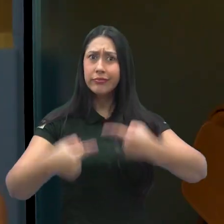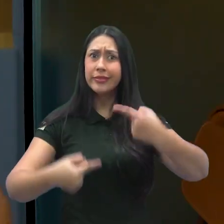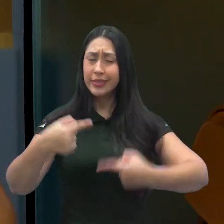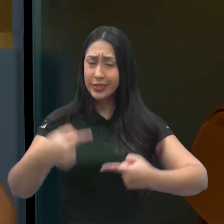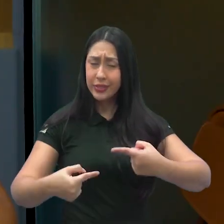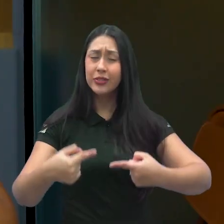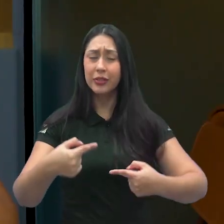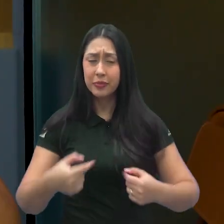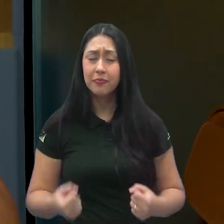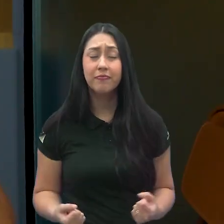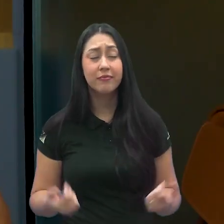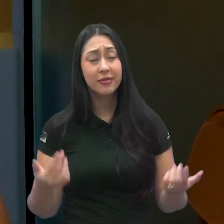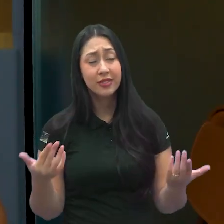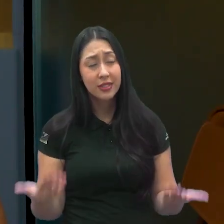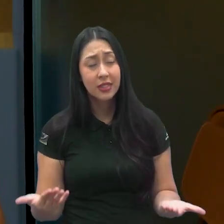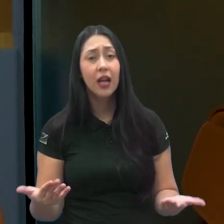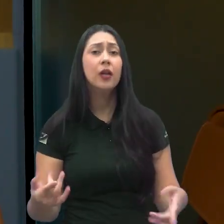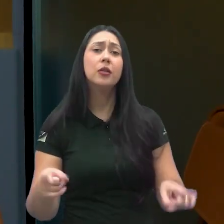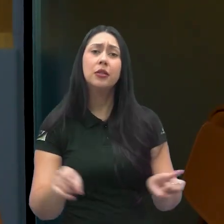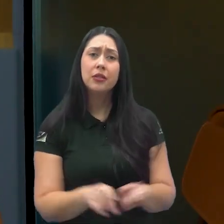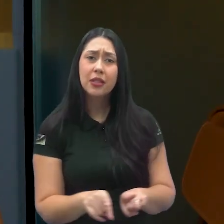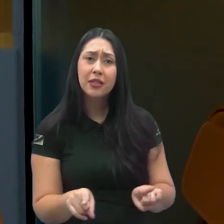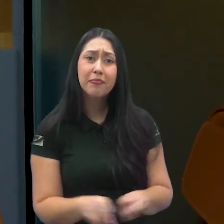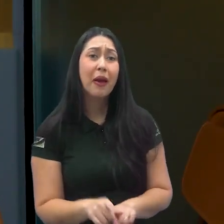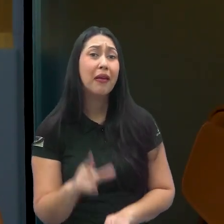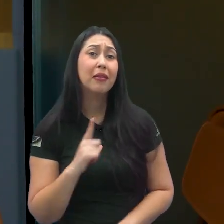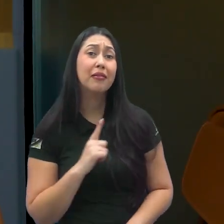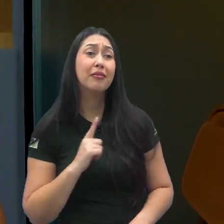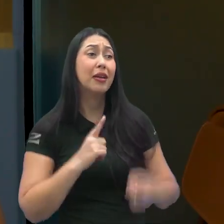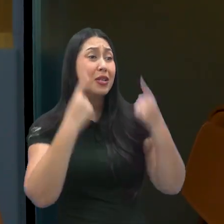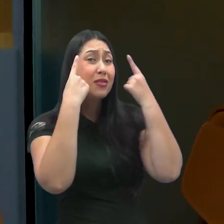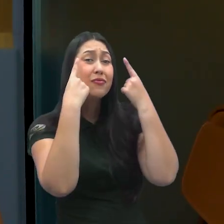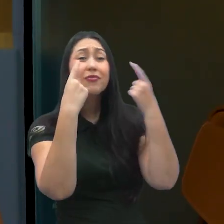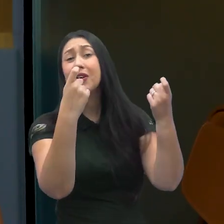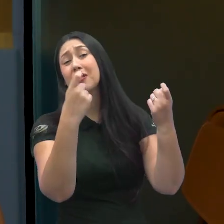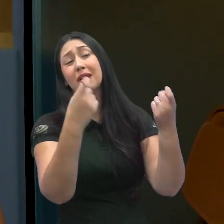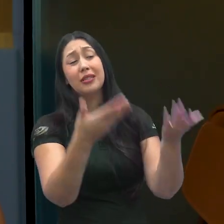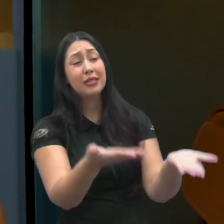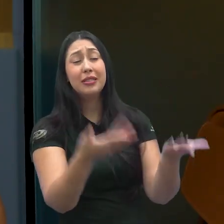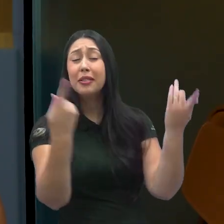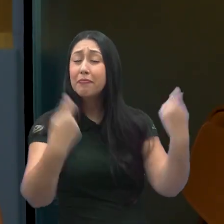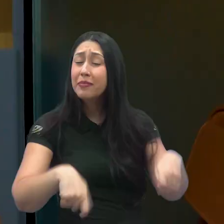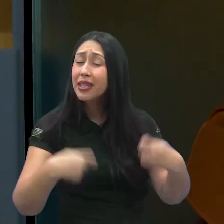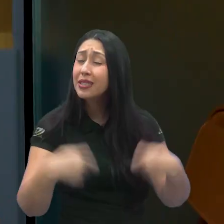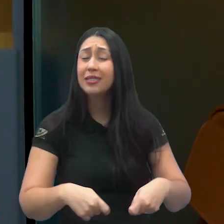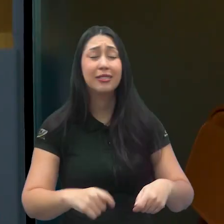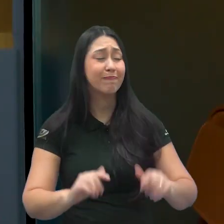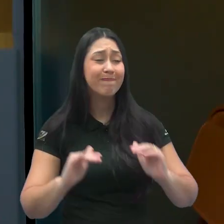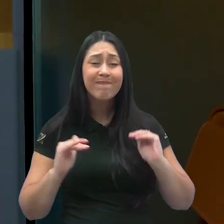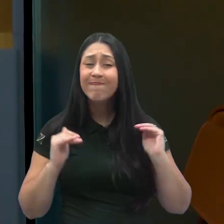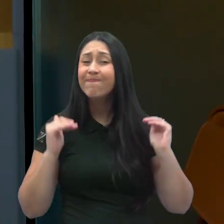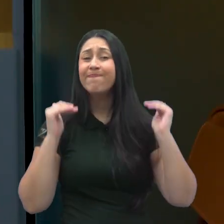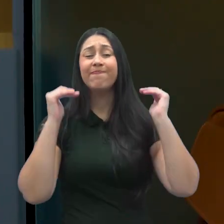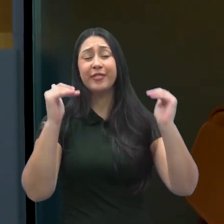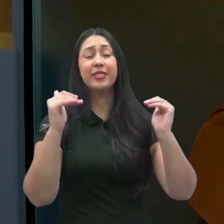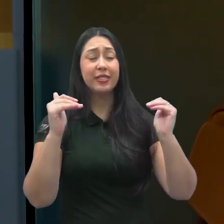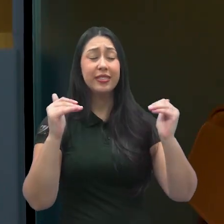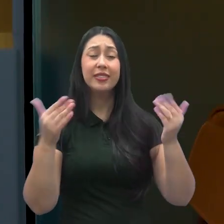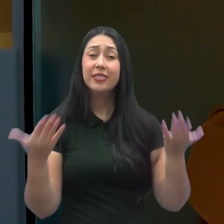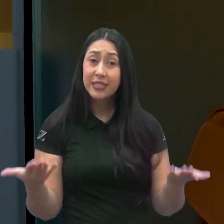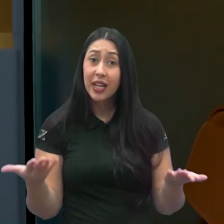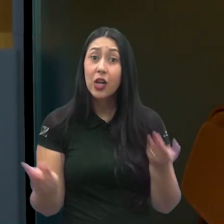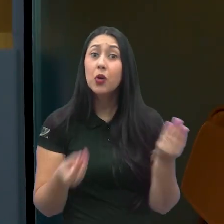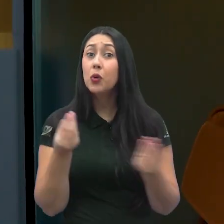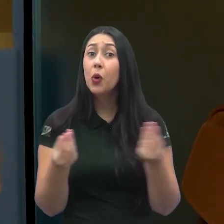sendo eleitas. Enfim, fora isso, tem a questão da violência que a gente precisa avançar. Nós precisamos avançar. E tudo